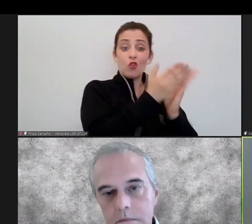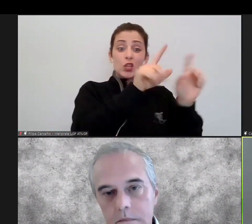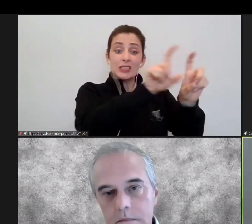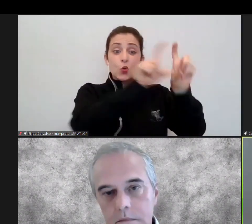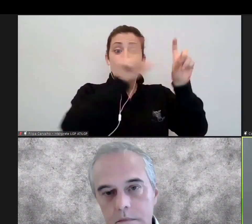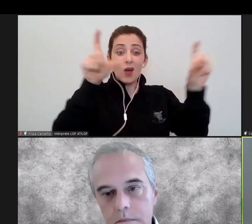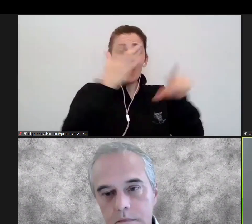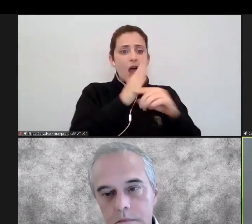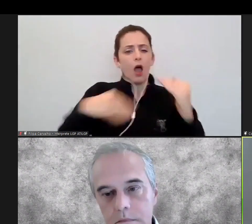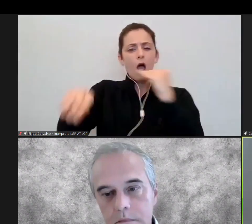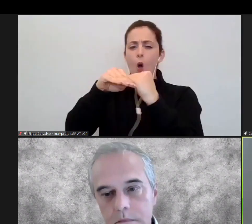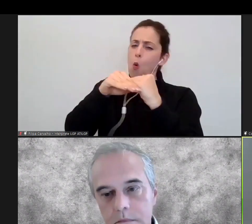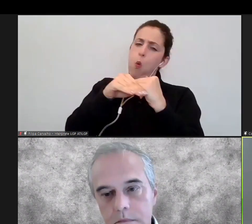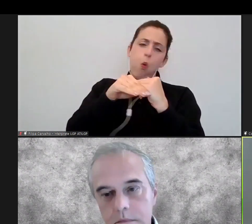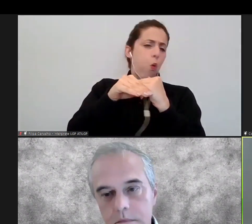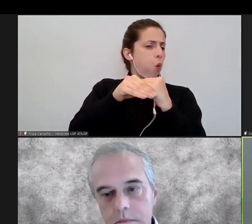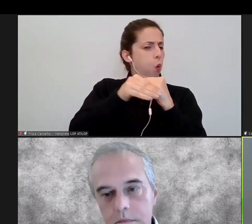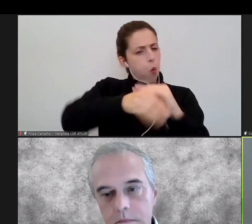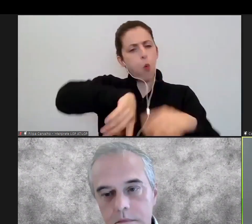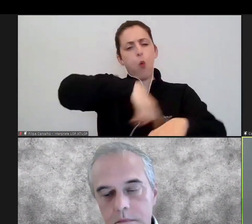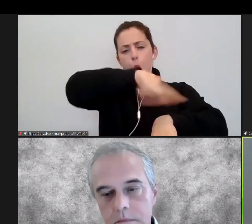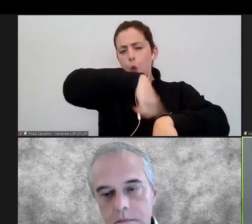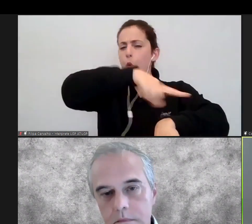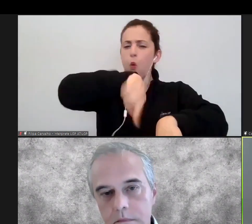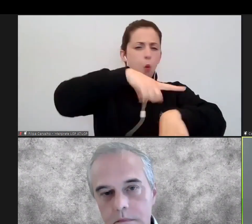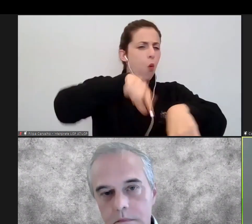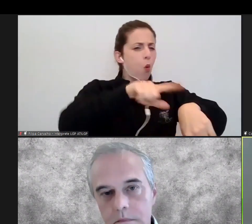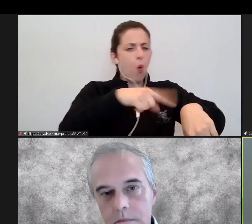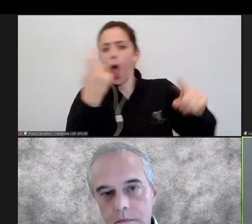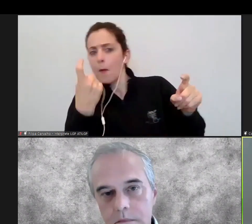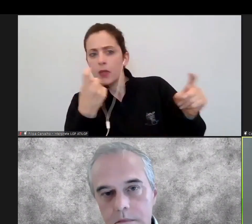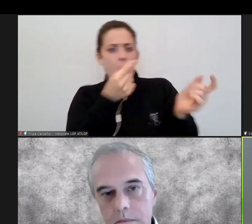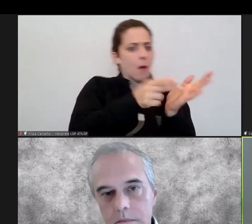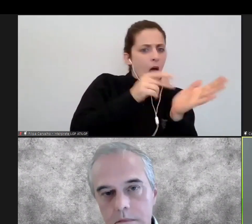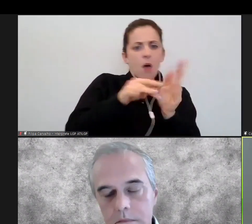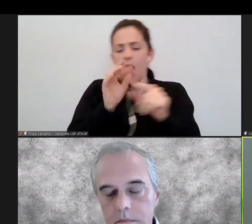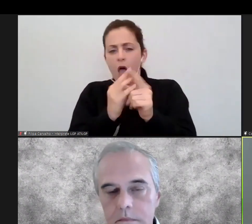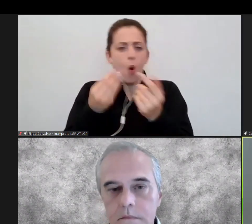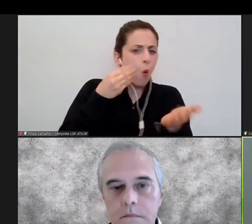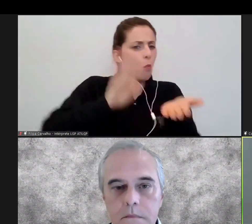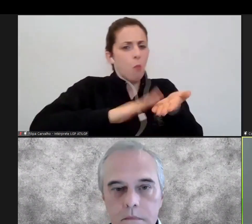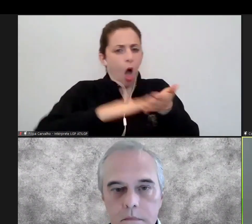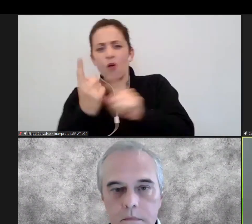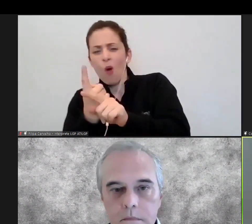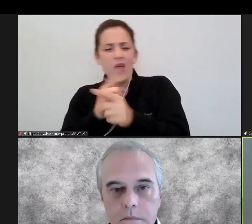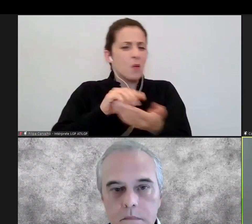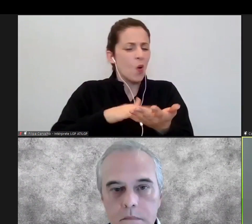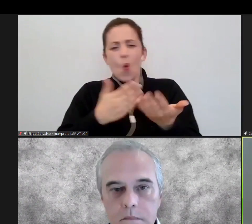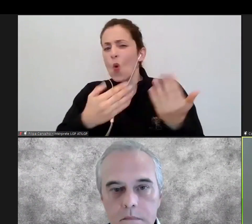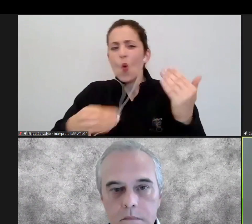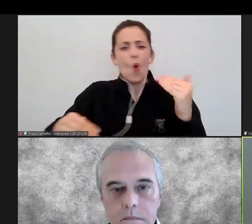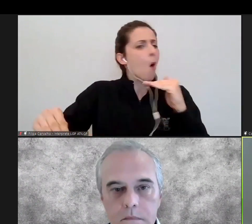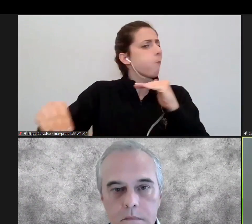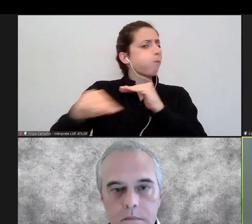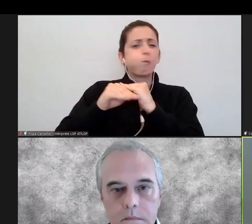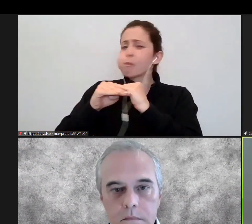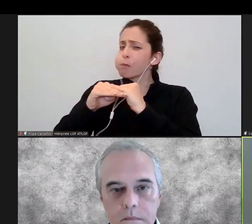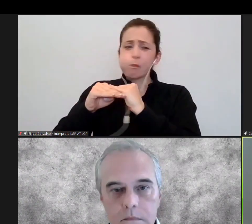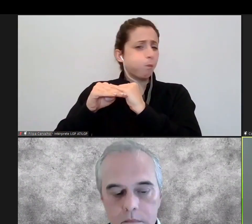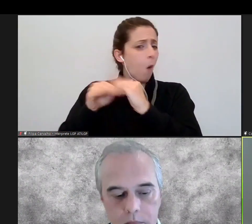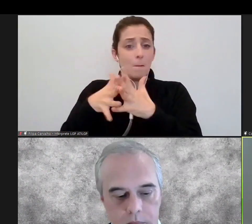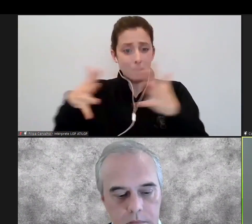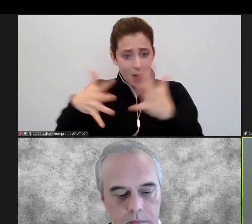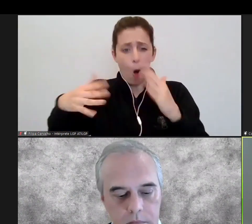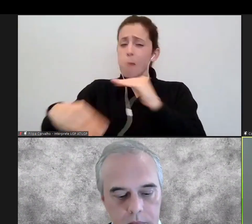morosos, muito burocráticos e que muitas das vezes acabam por as pessoas não conseguirem esta equivalência e acabam por